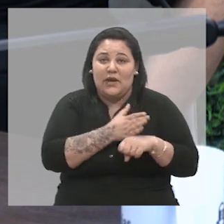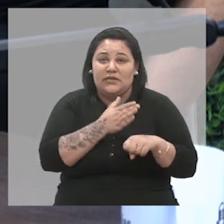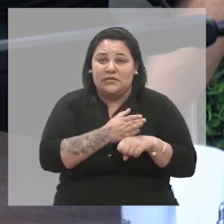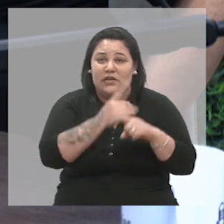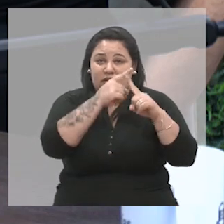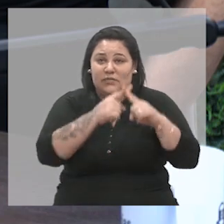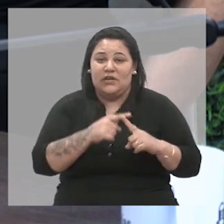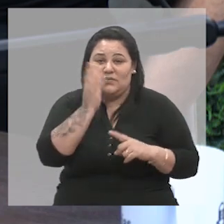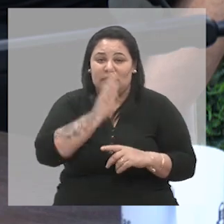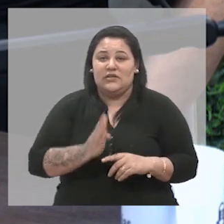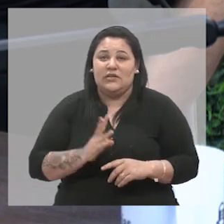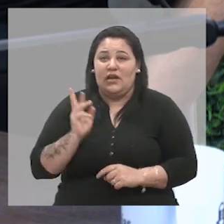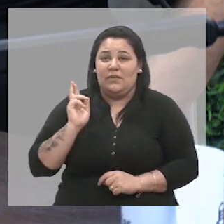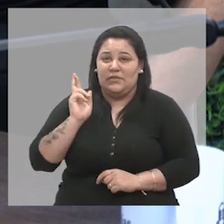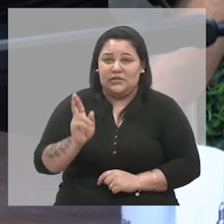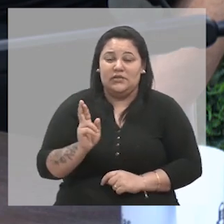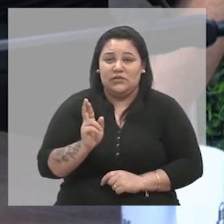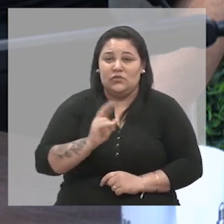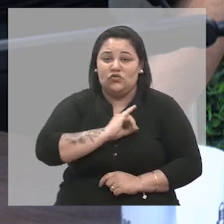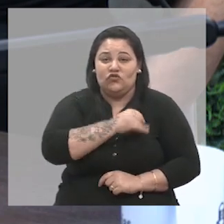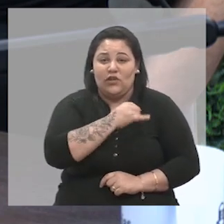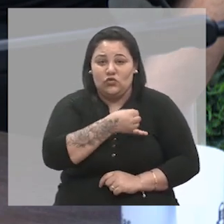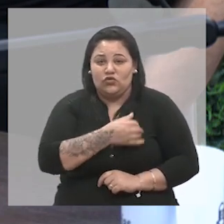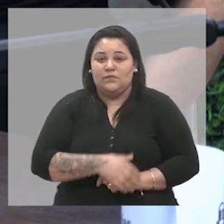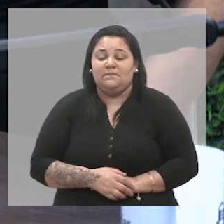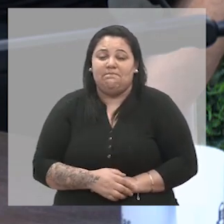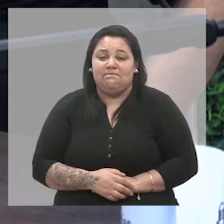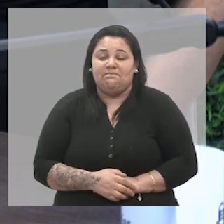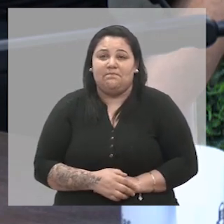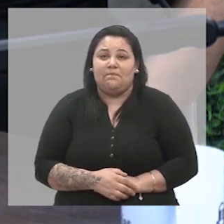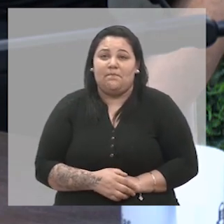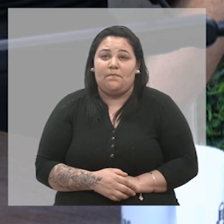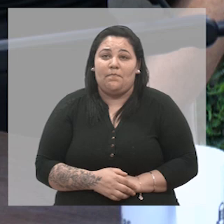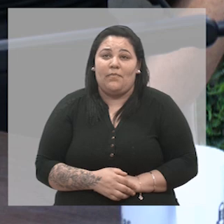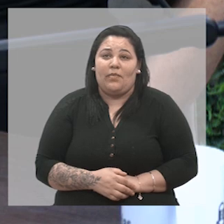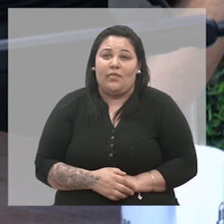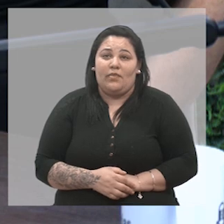de um campeonato brasileiro, representando a camisa do Recreio da Juventude.